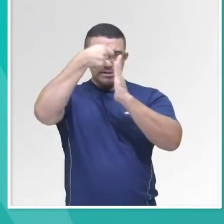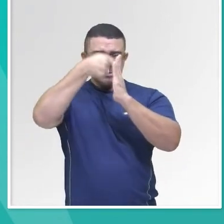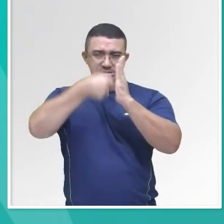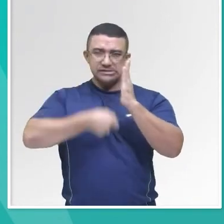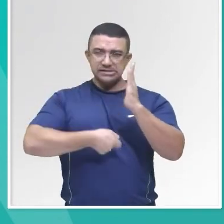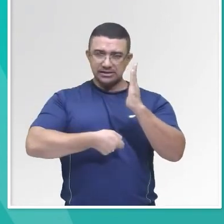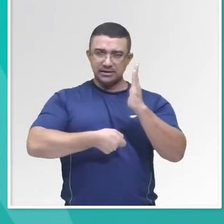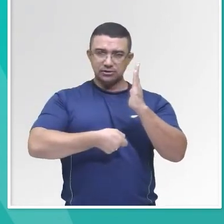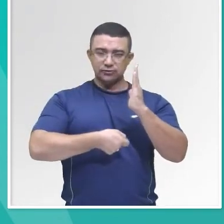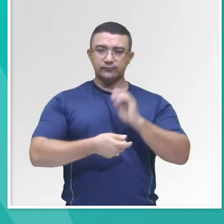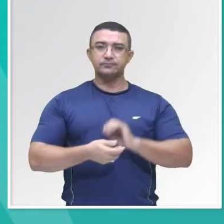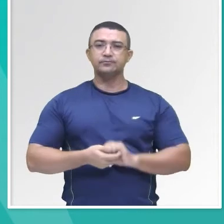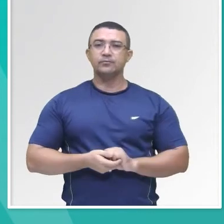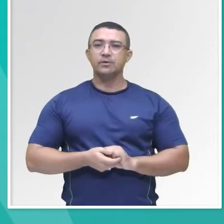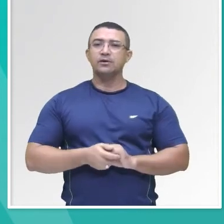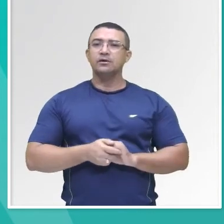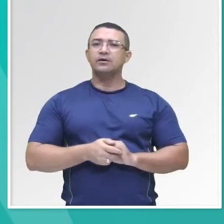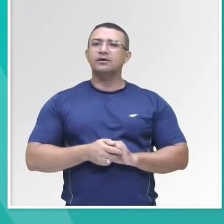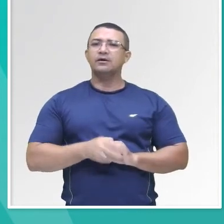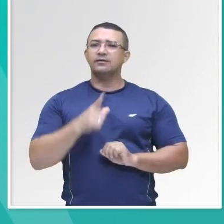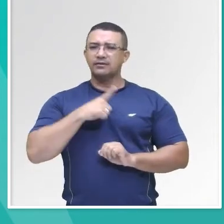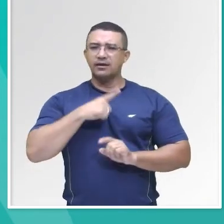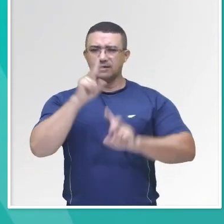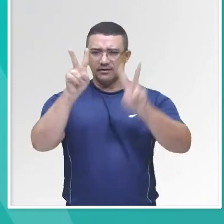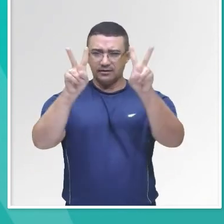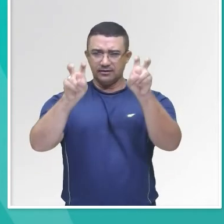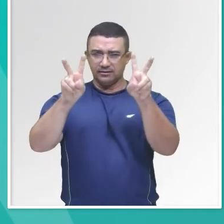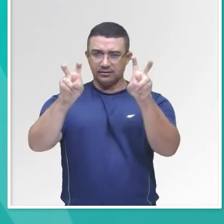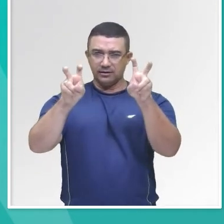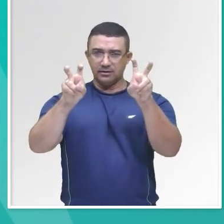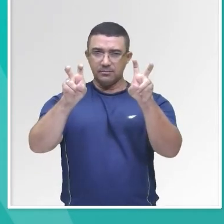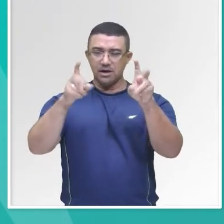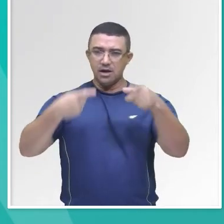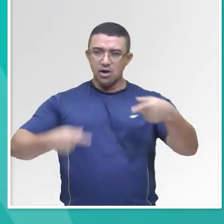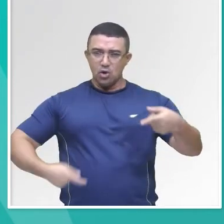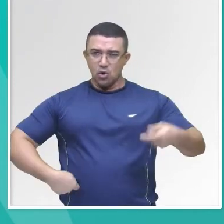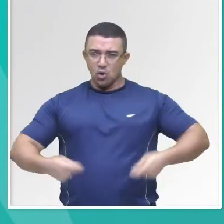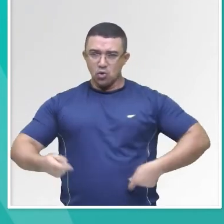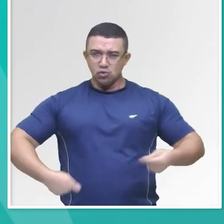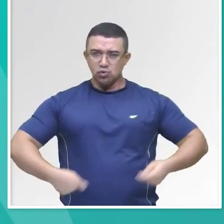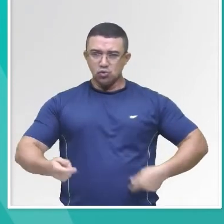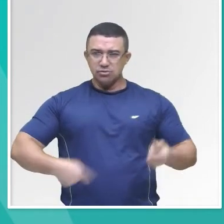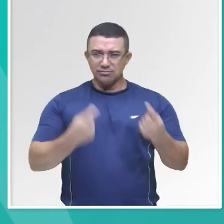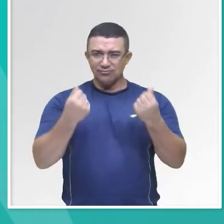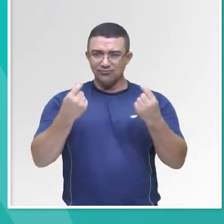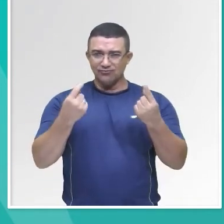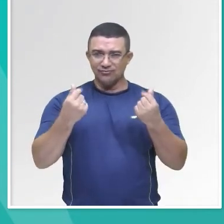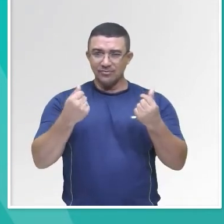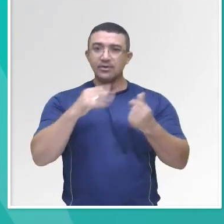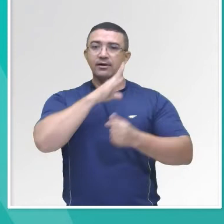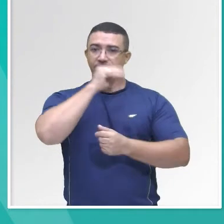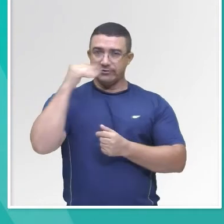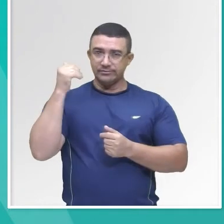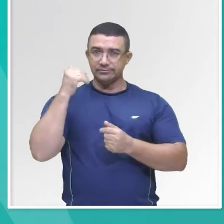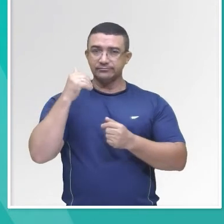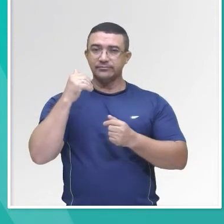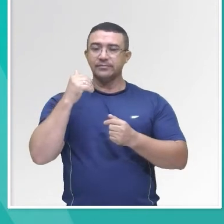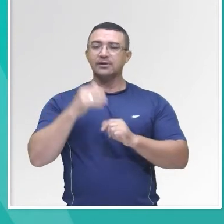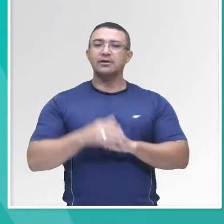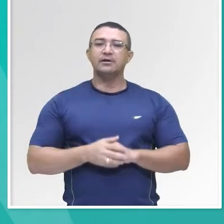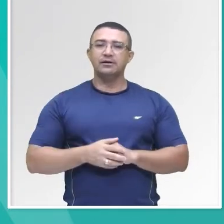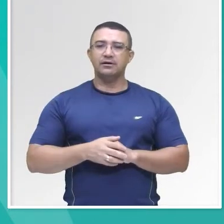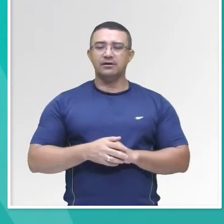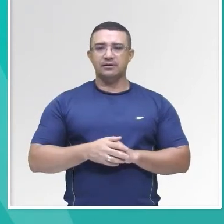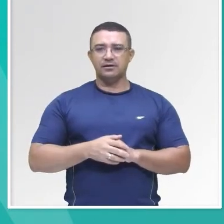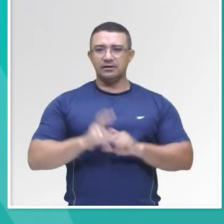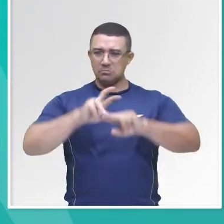dissertativo que traz o tema aí sobre consumismo infantil, causas,